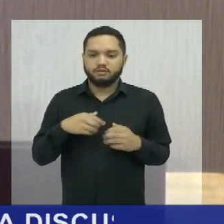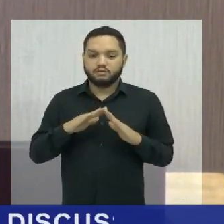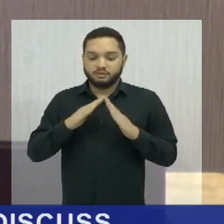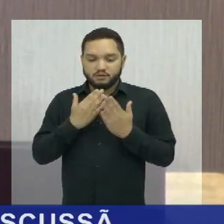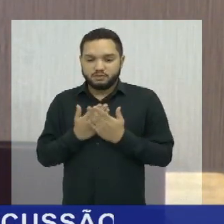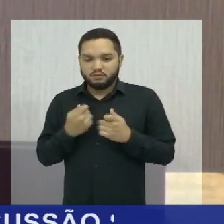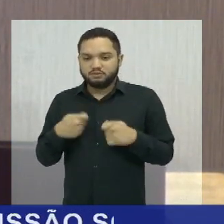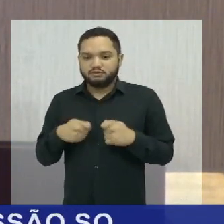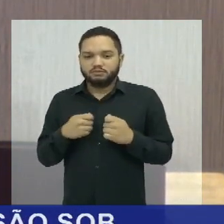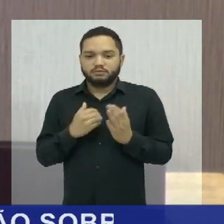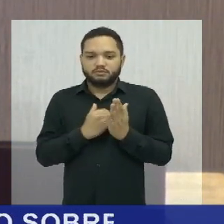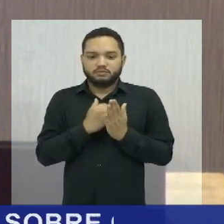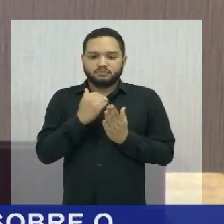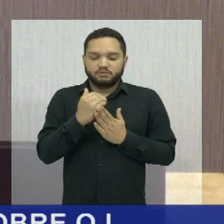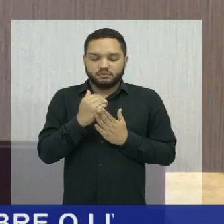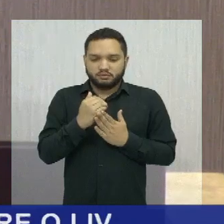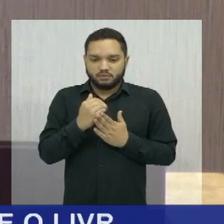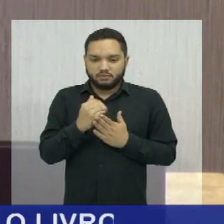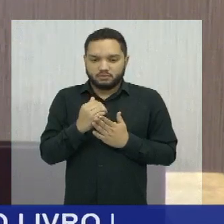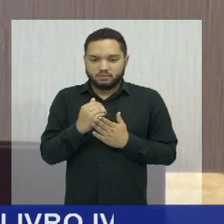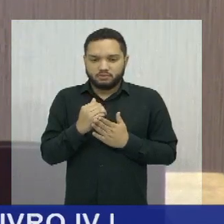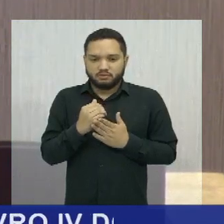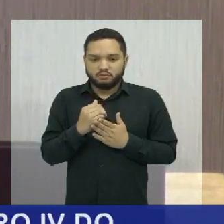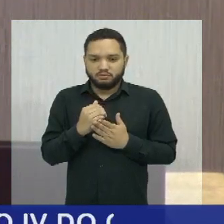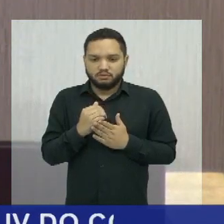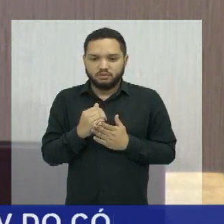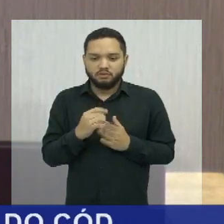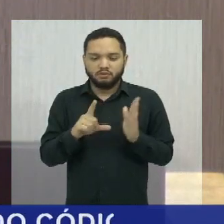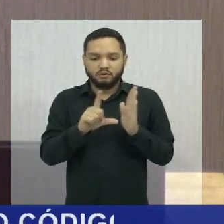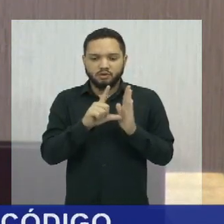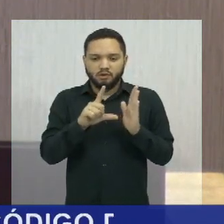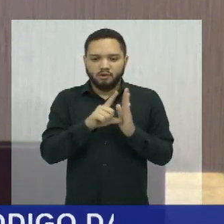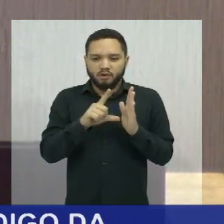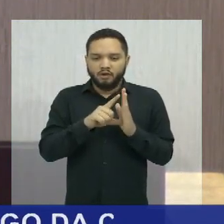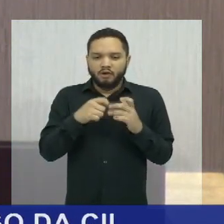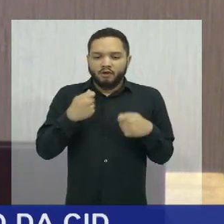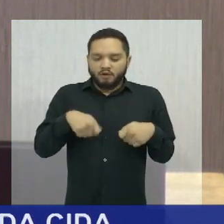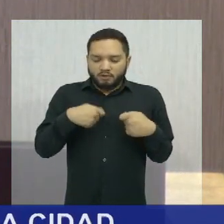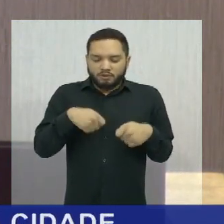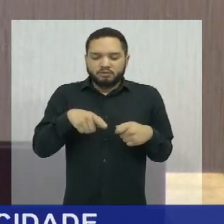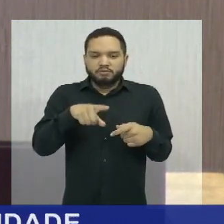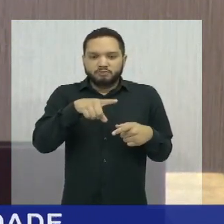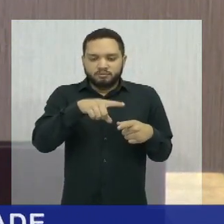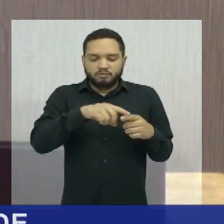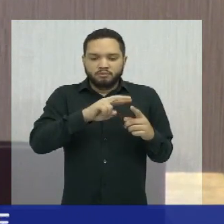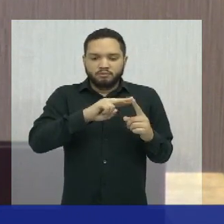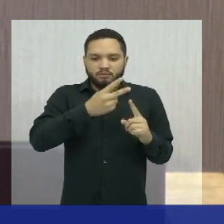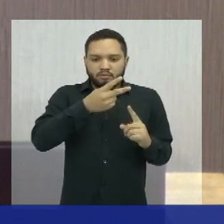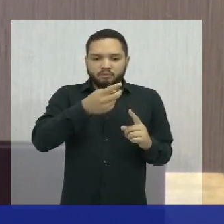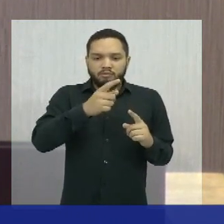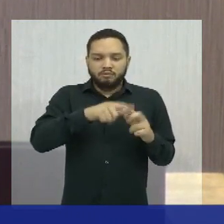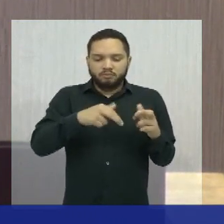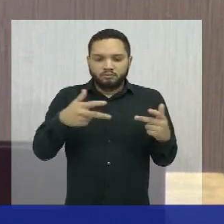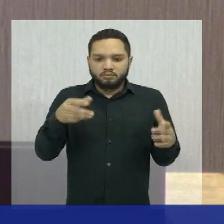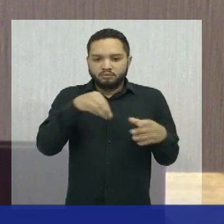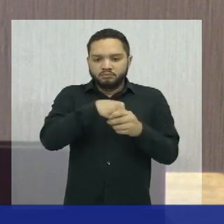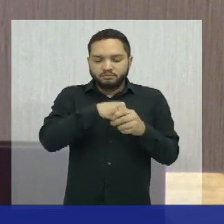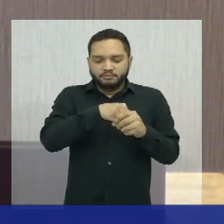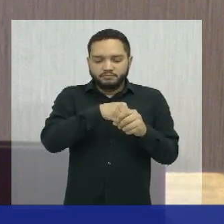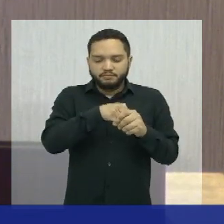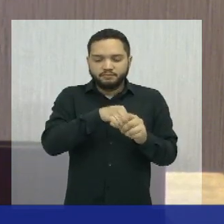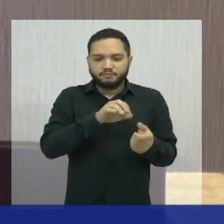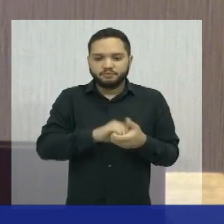escolas, o empregador da pequena loja precisa aumentar seus produtos lá